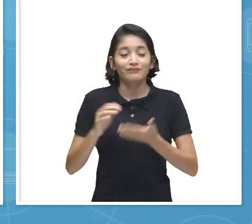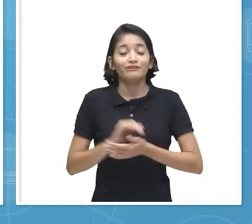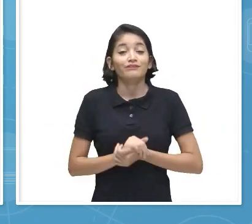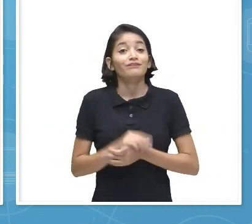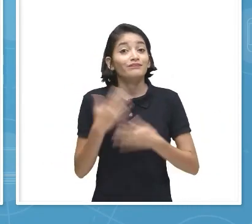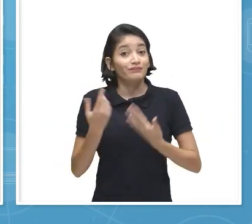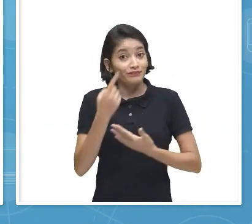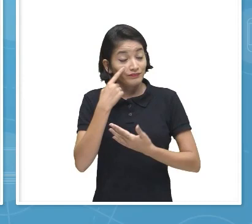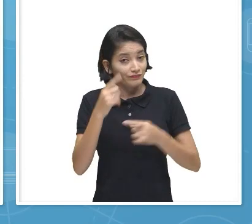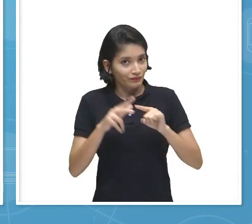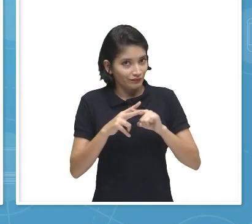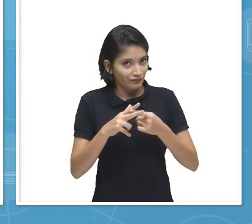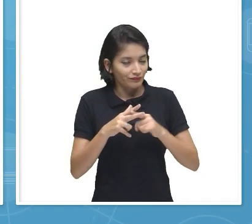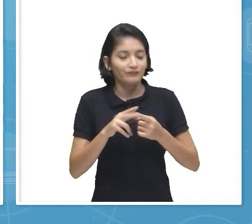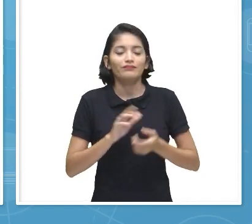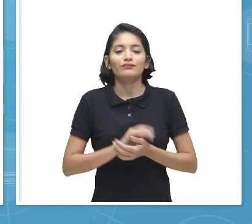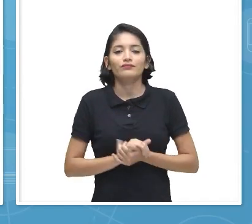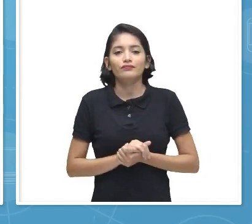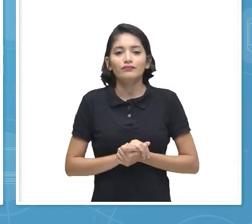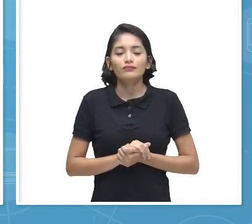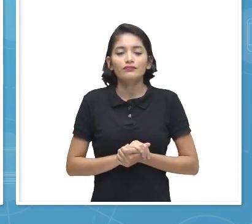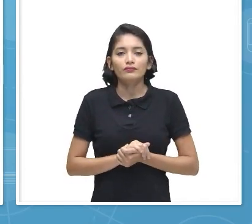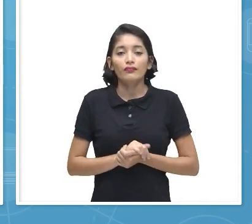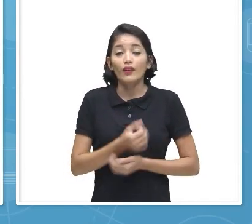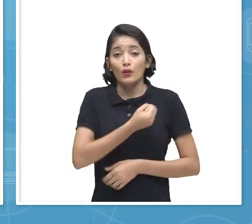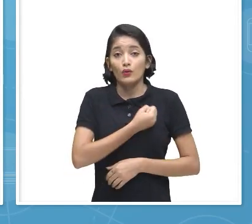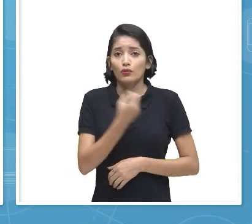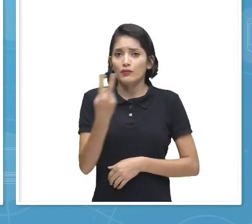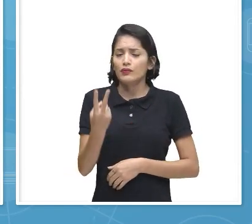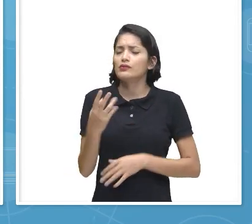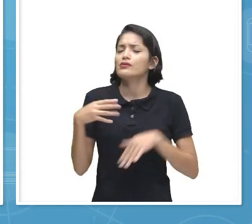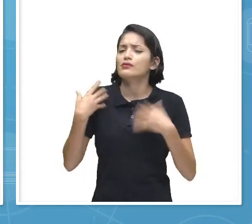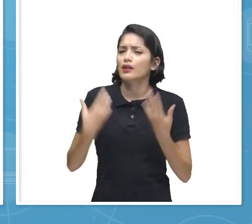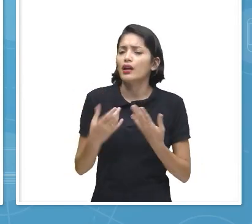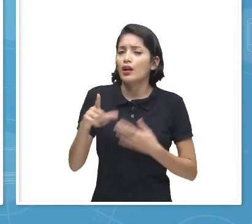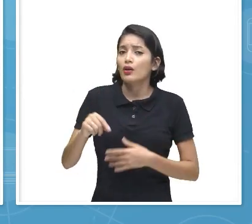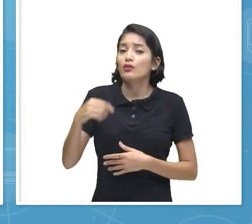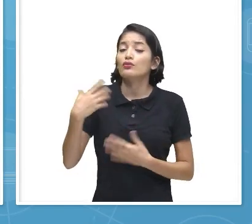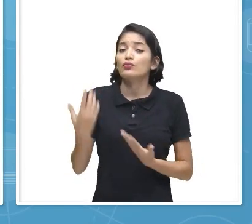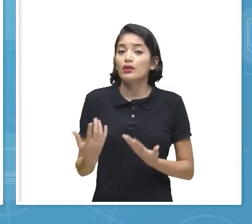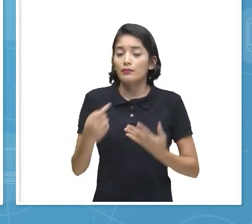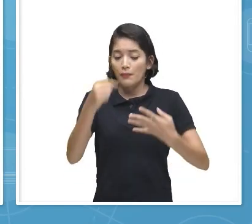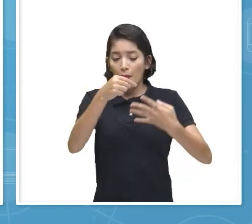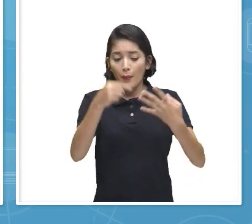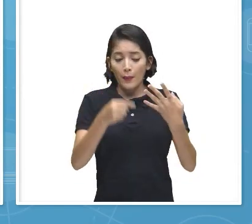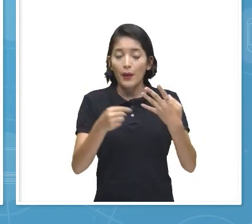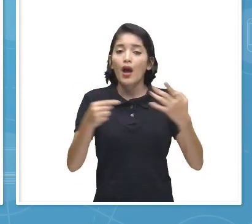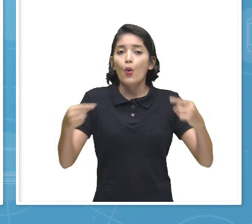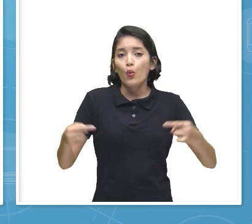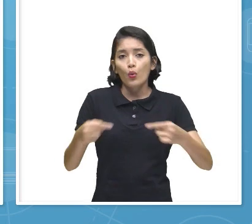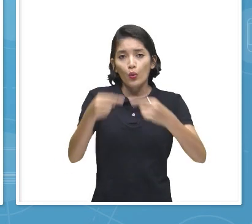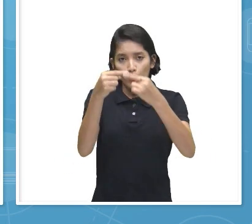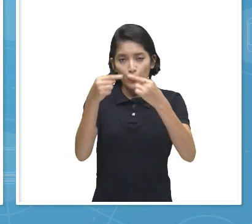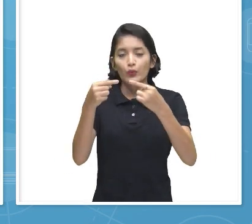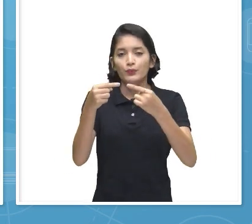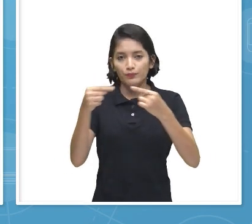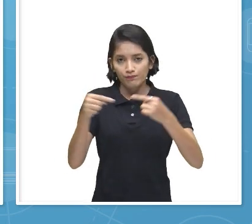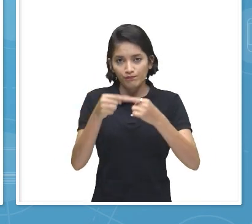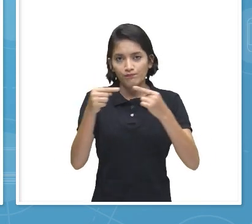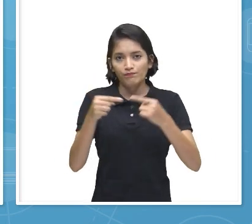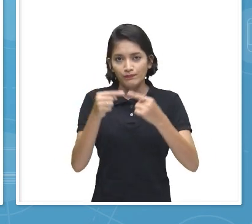para a correção, que senão o tempo termina. Então, lá na questão 2, a gente tinha que identificar qual alternativa melhor apresentava,